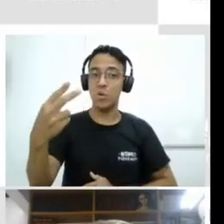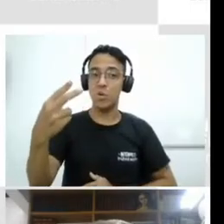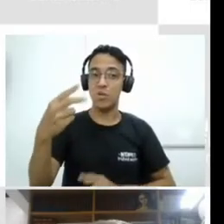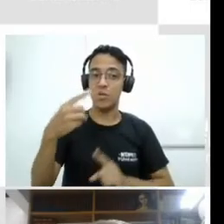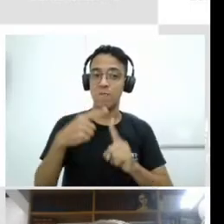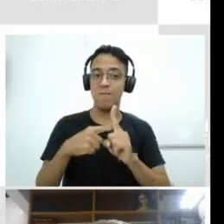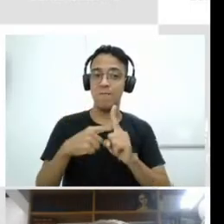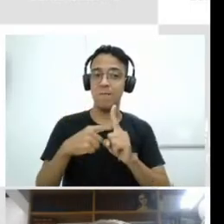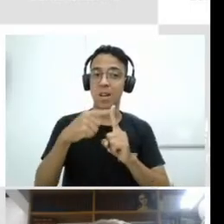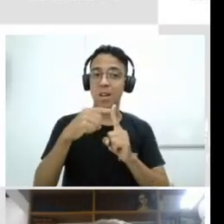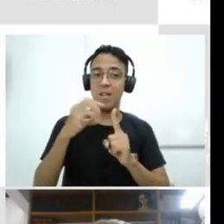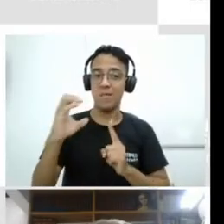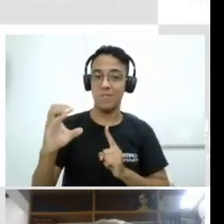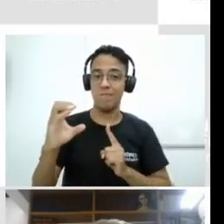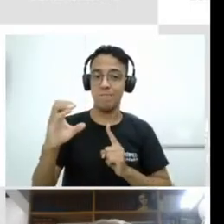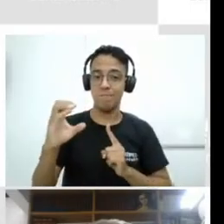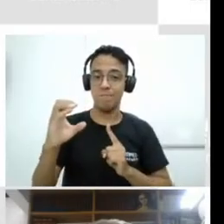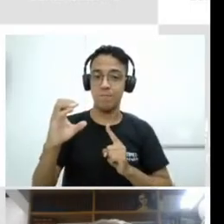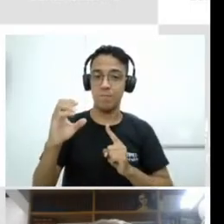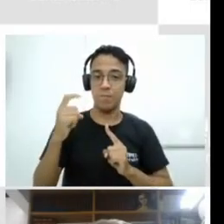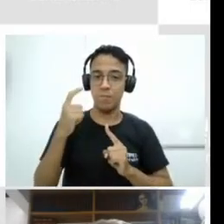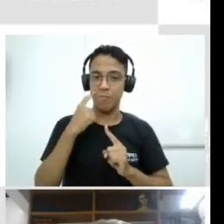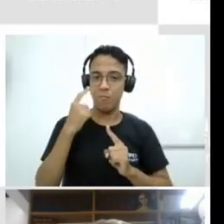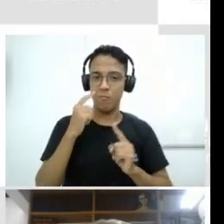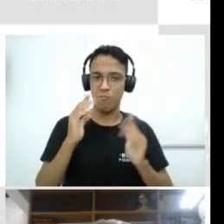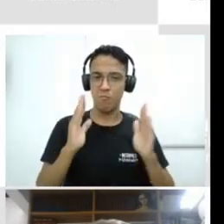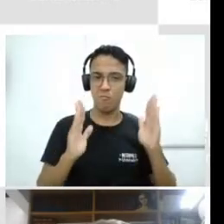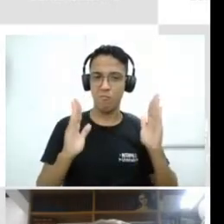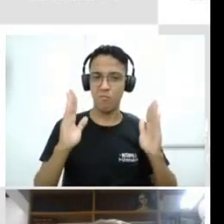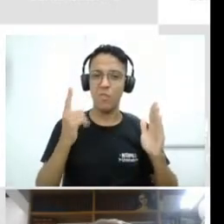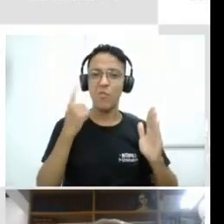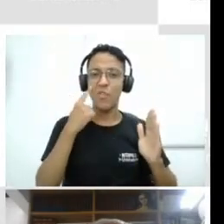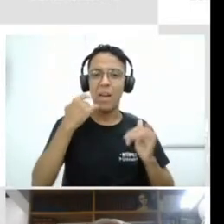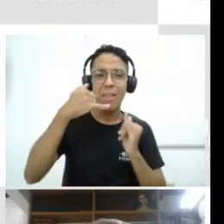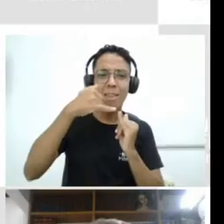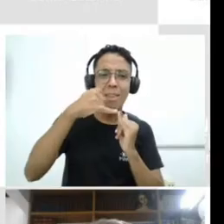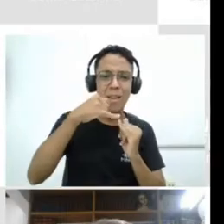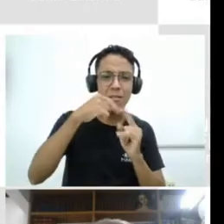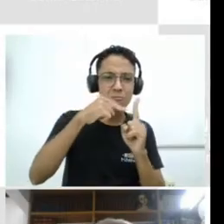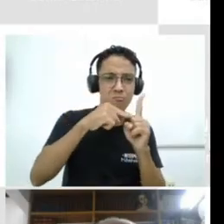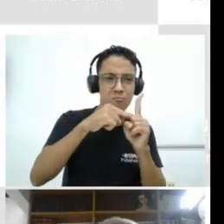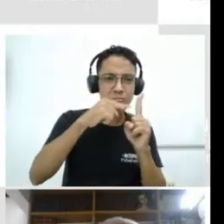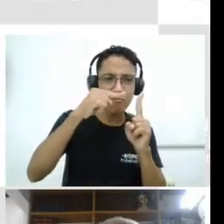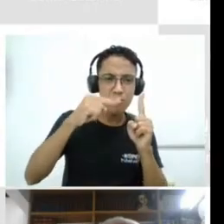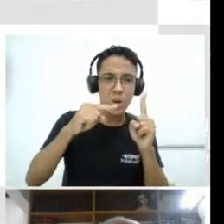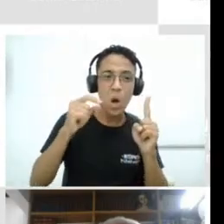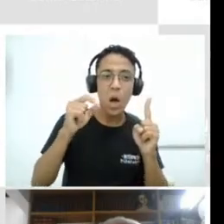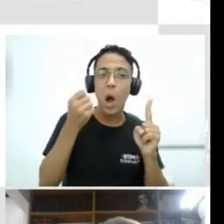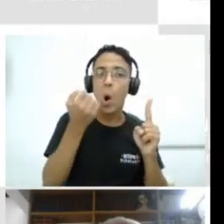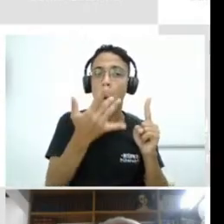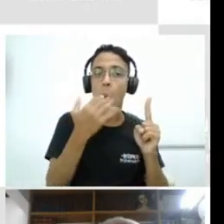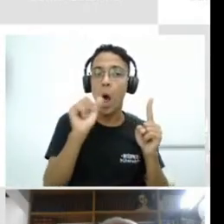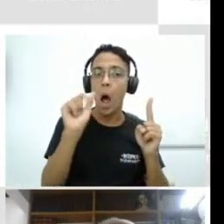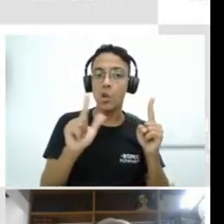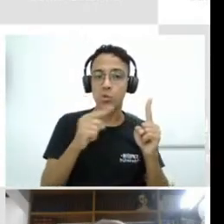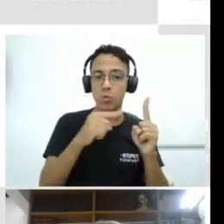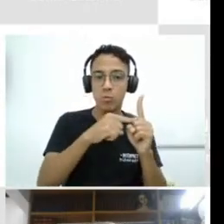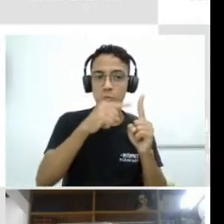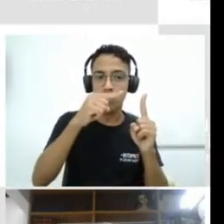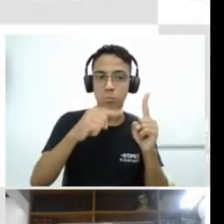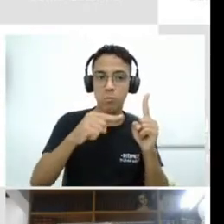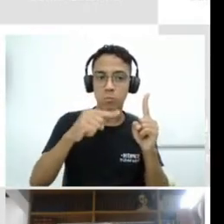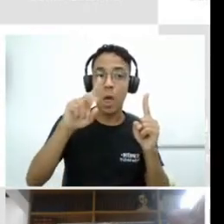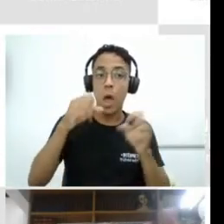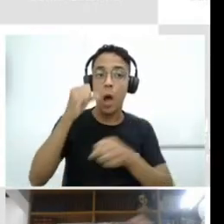1920, né? Isso aqui, essa linha azul aqui, é a linha ano a ano, né? E a linha vermelha é a linha